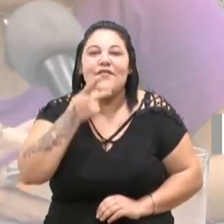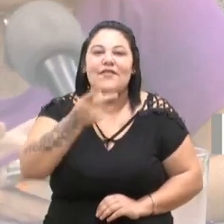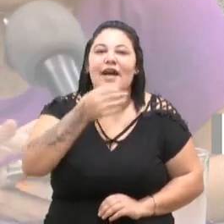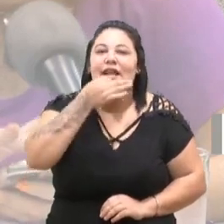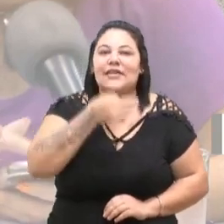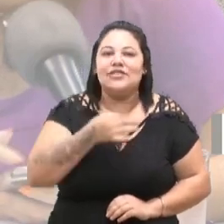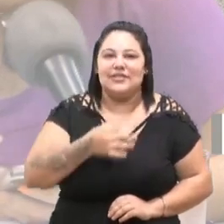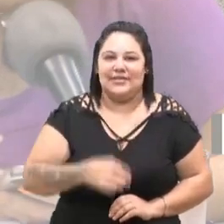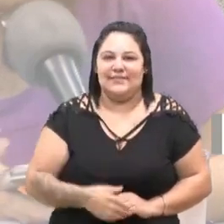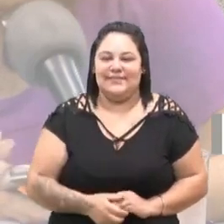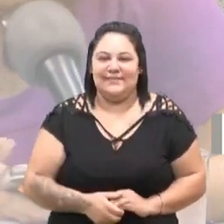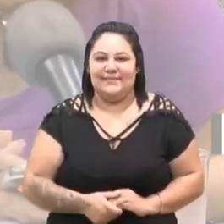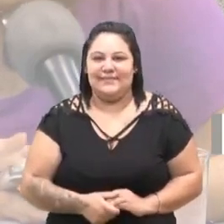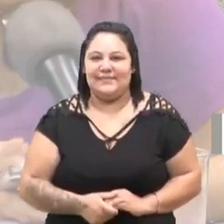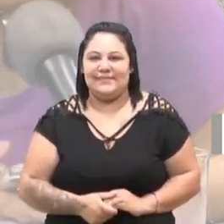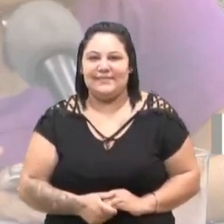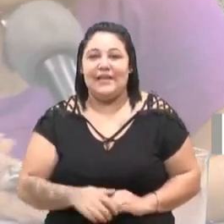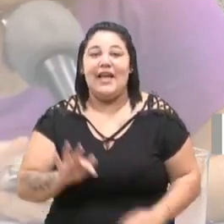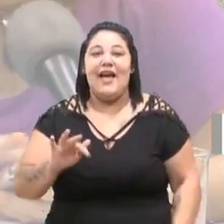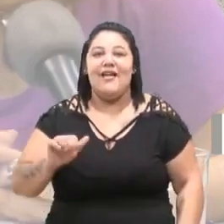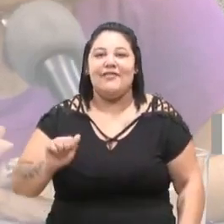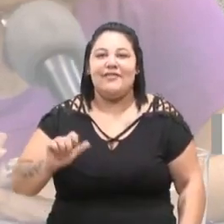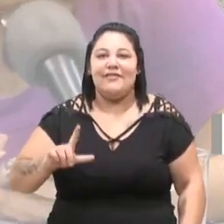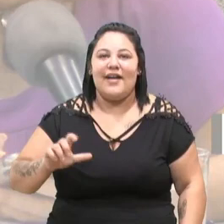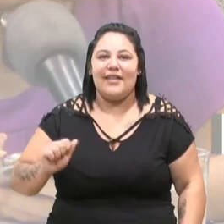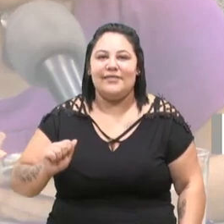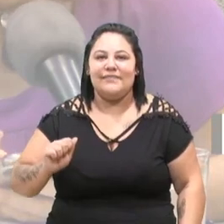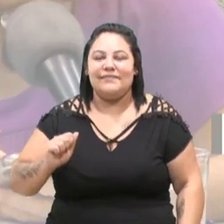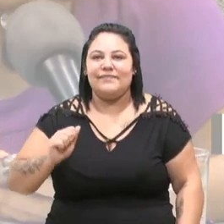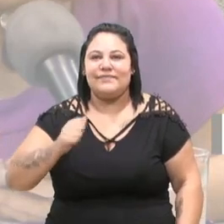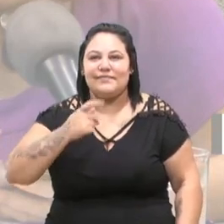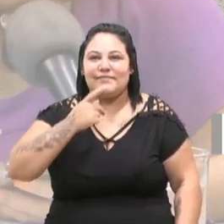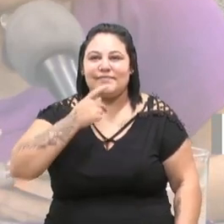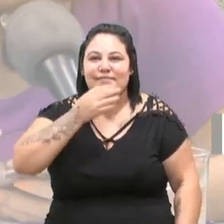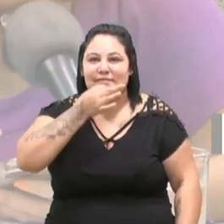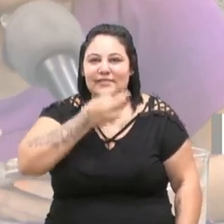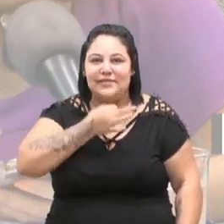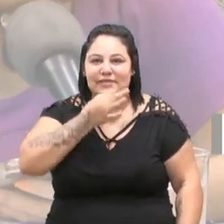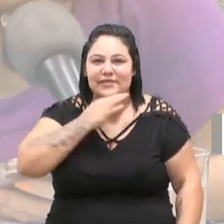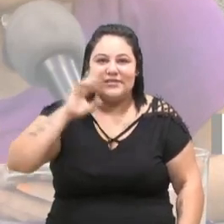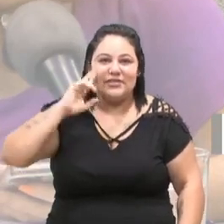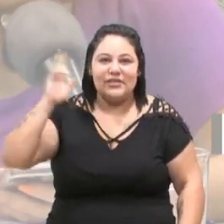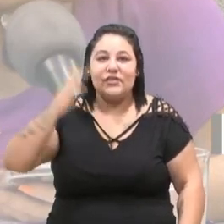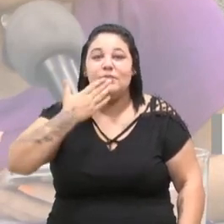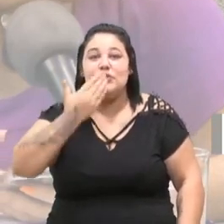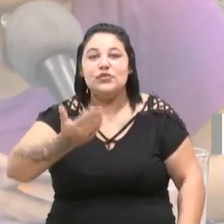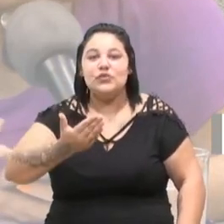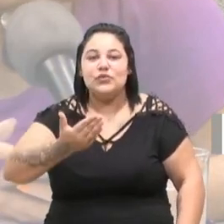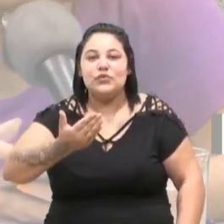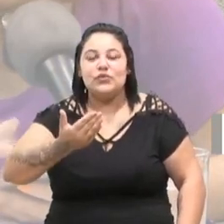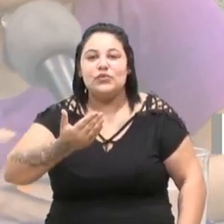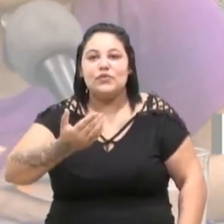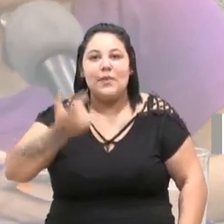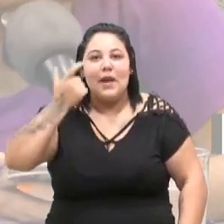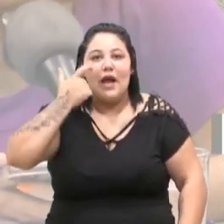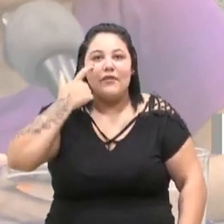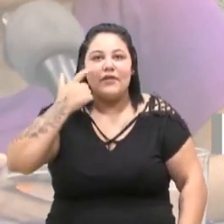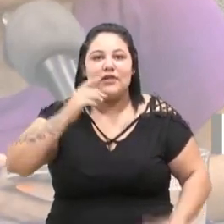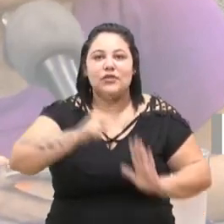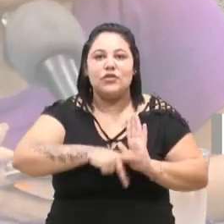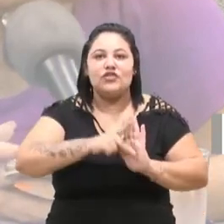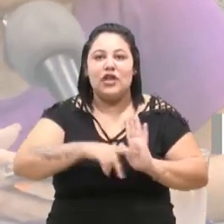tá. Desculpa. No Fala Caxias, a diretora pediu para ver dos projetos, tinha